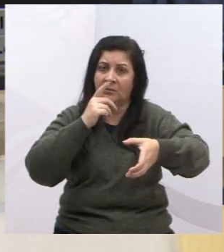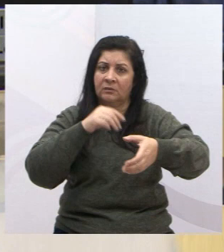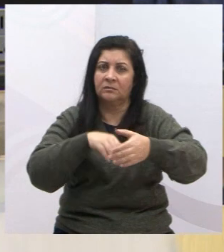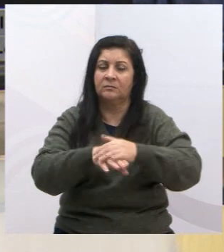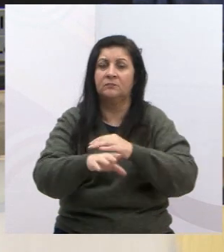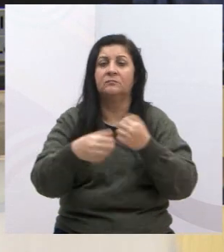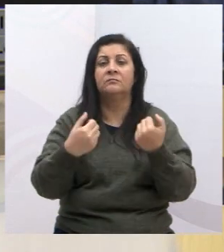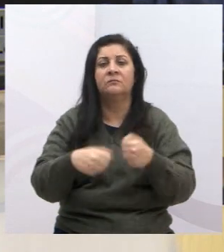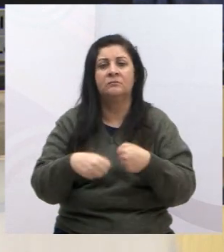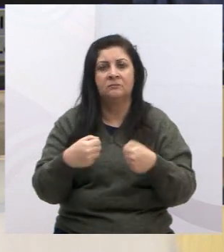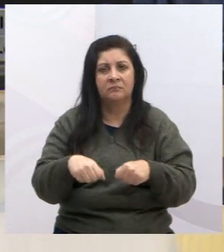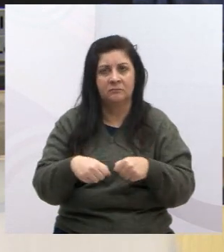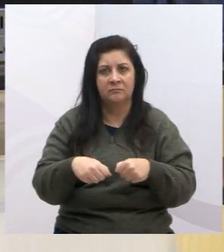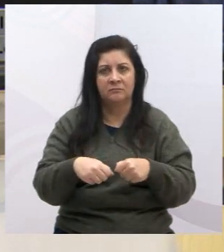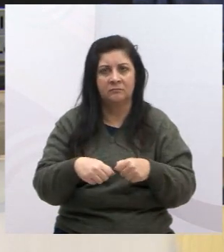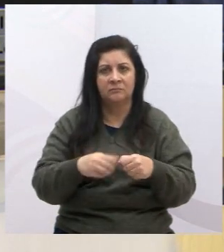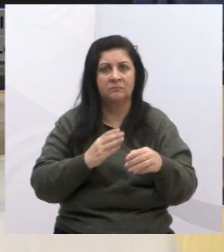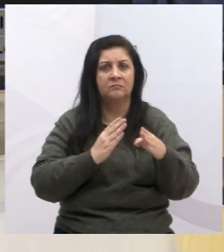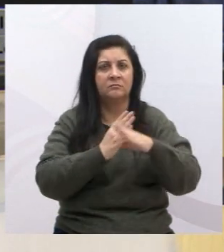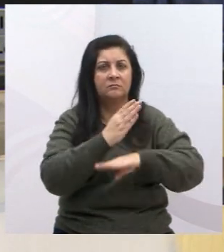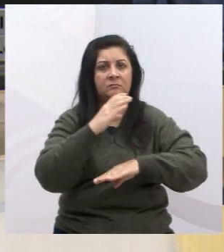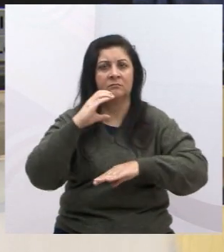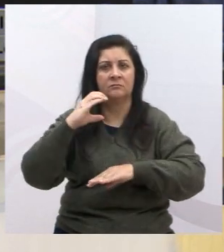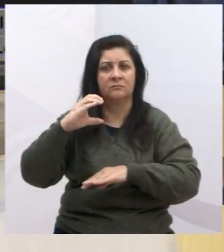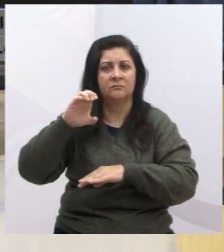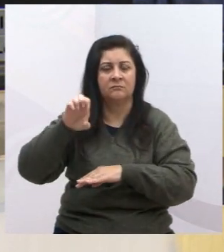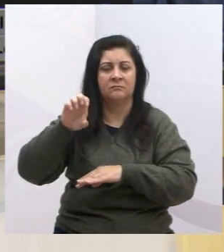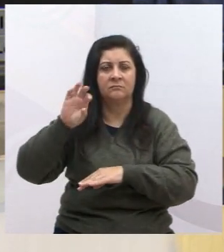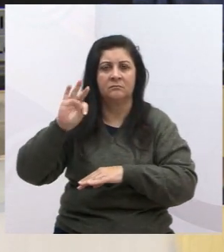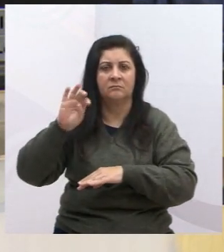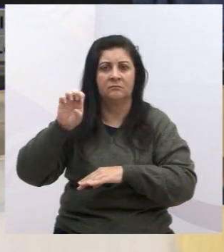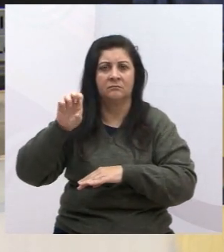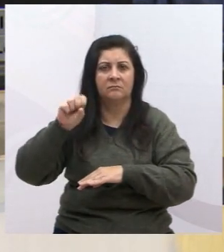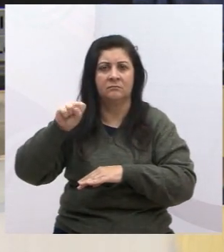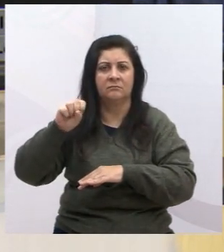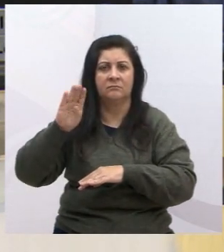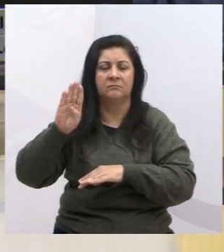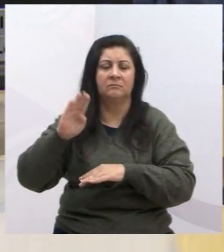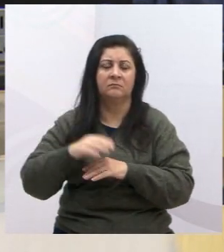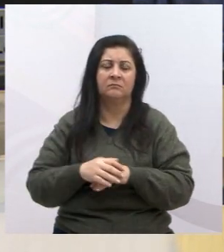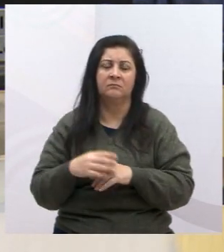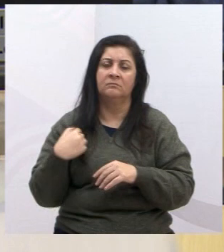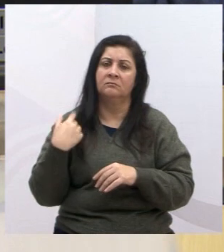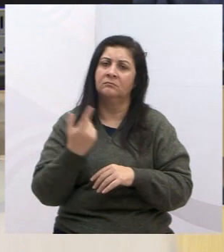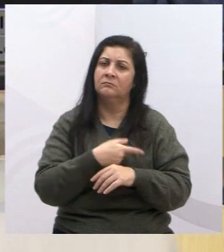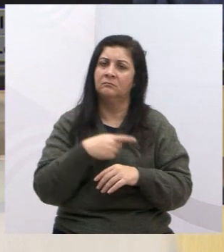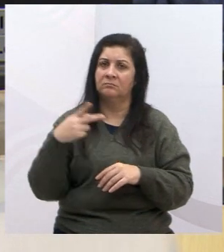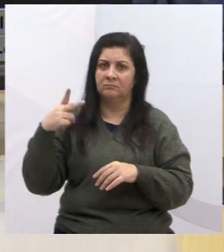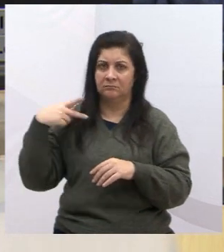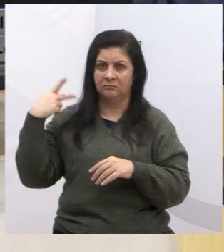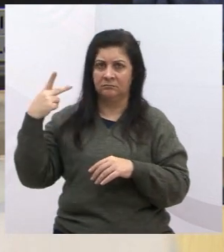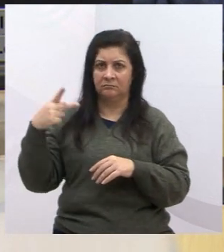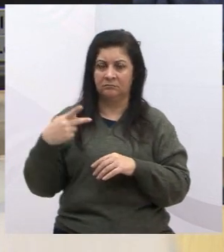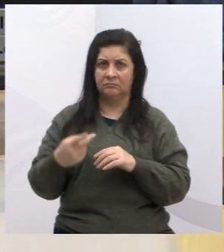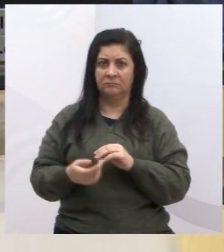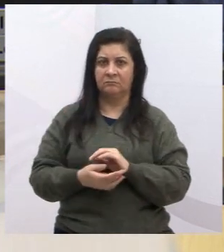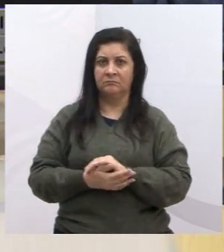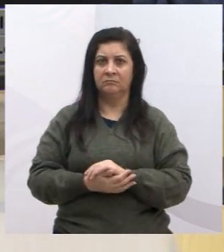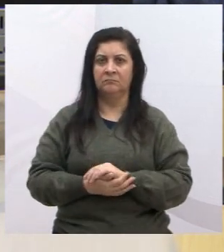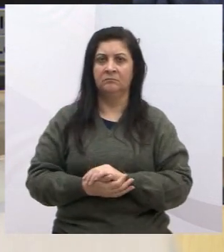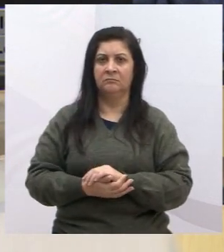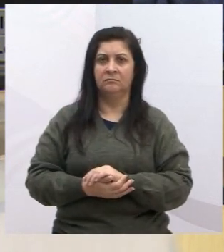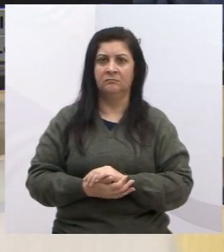deste conceituado órgão. Considerando que nossa atuação como vereadora desta Câmara